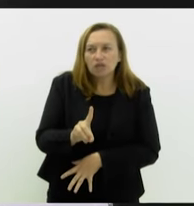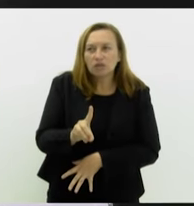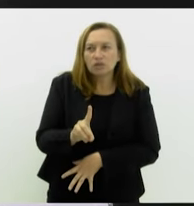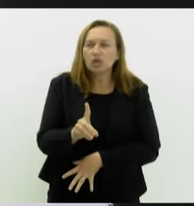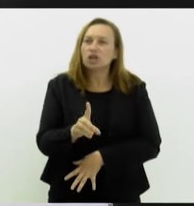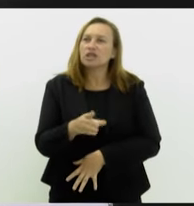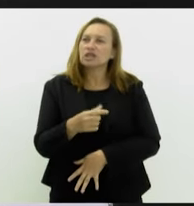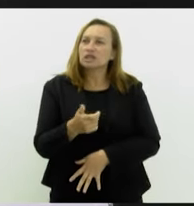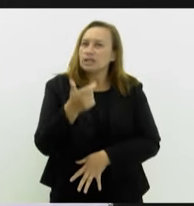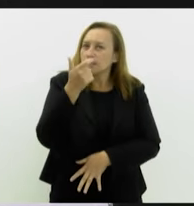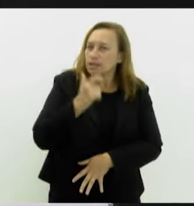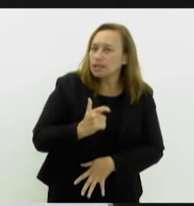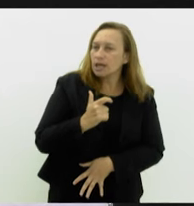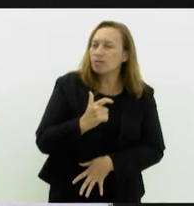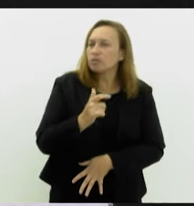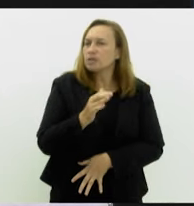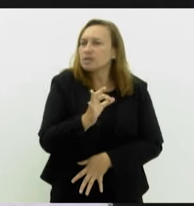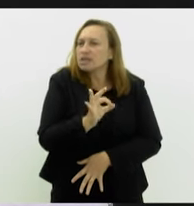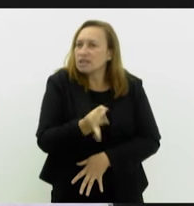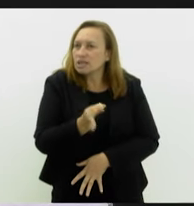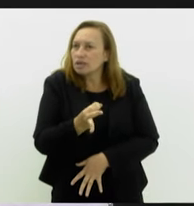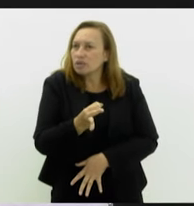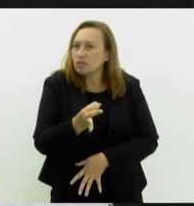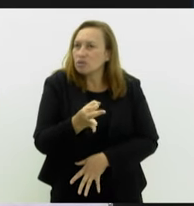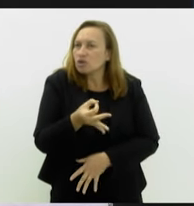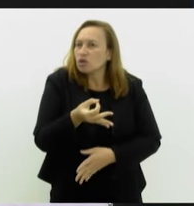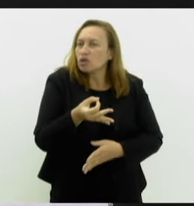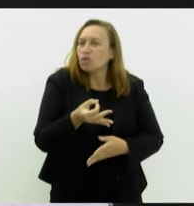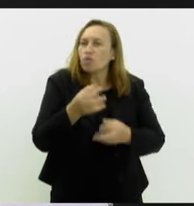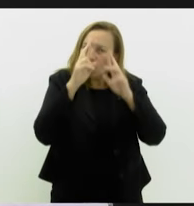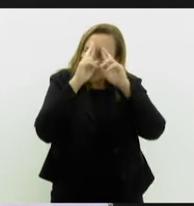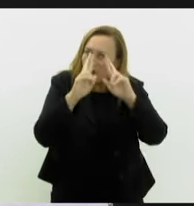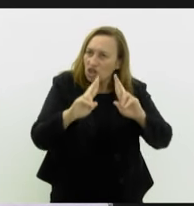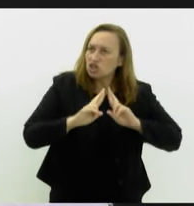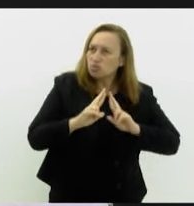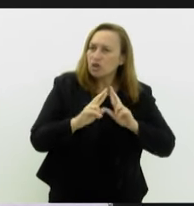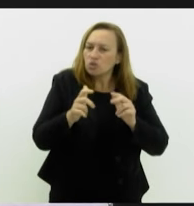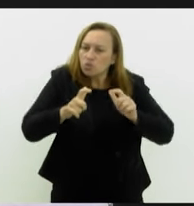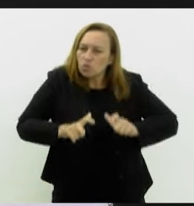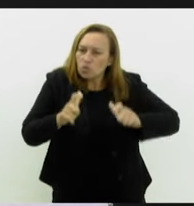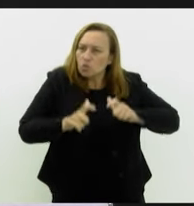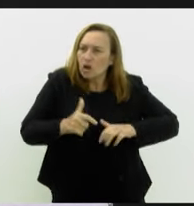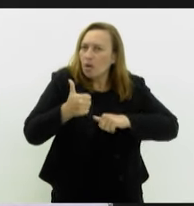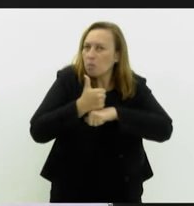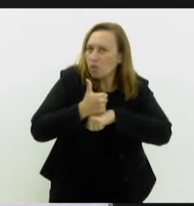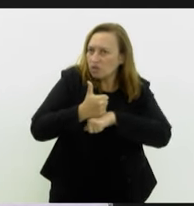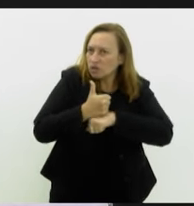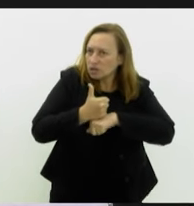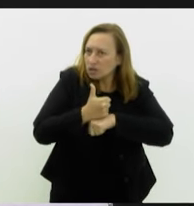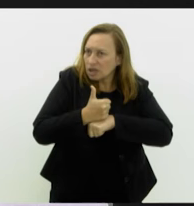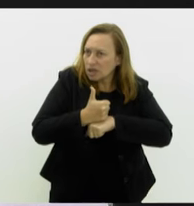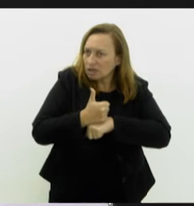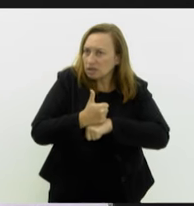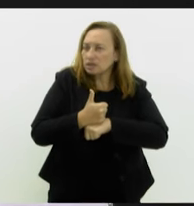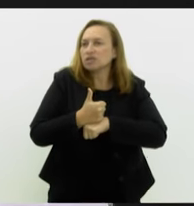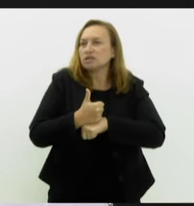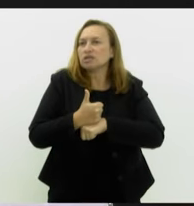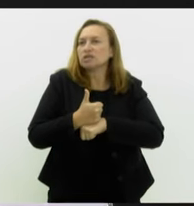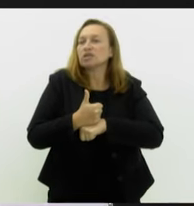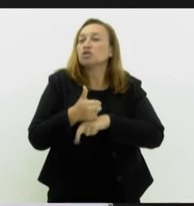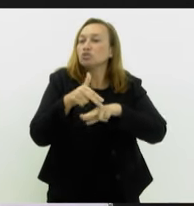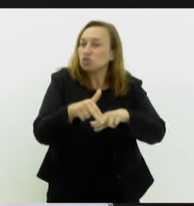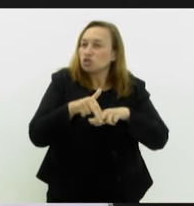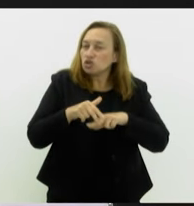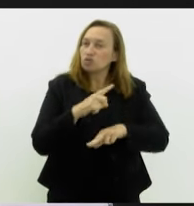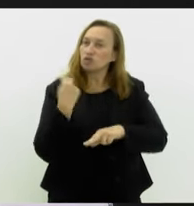sermos eh devidamente tratadas com respeito dos nossos espaços profissionais que essas sejam as causas